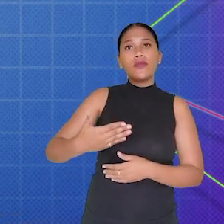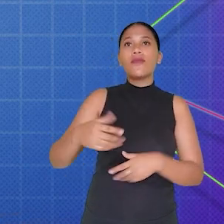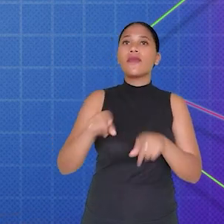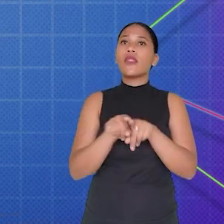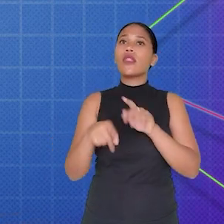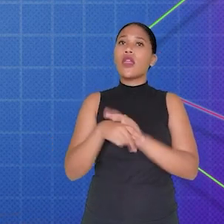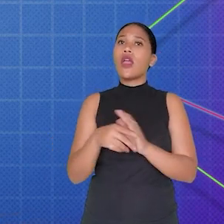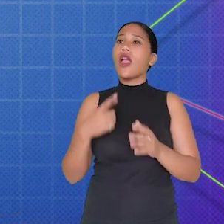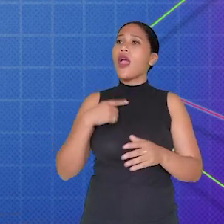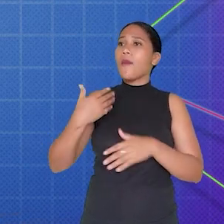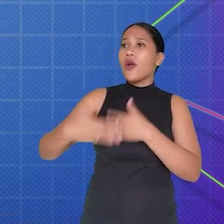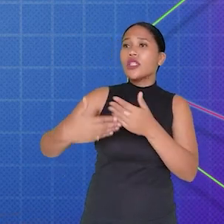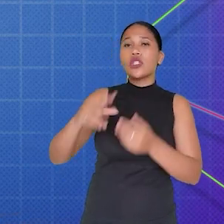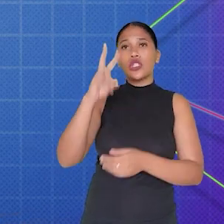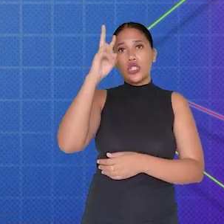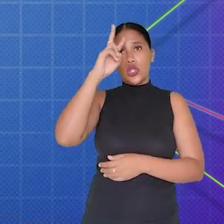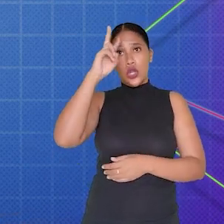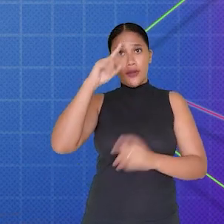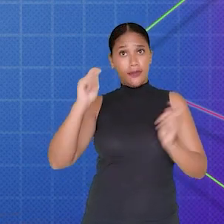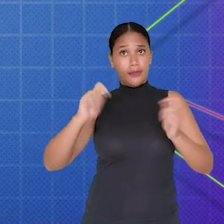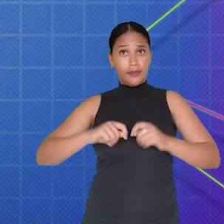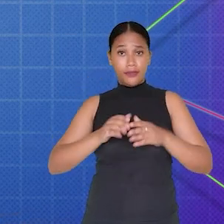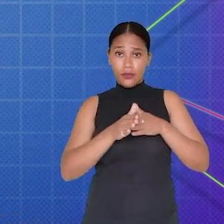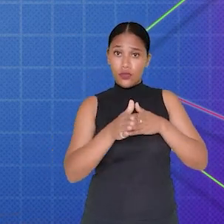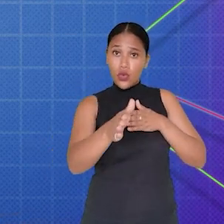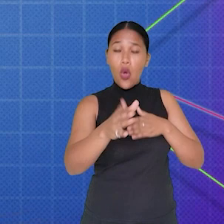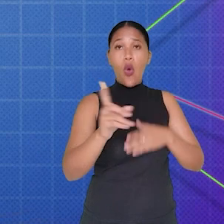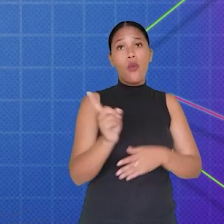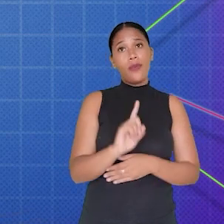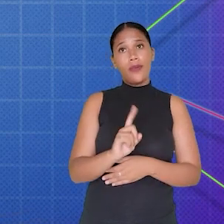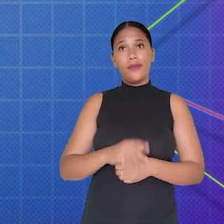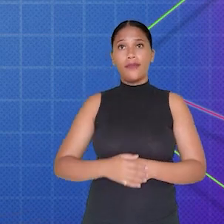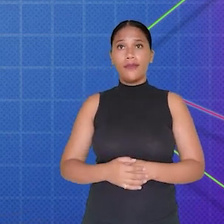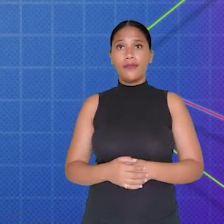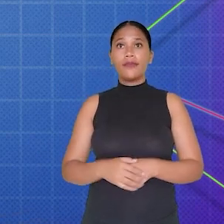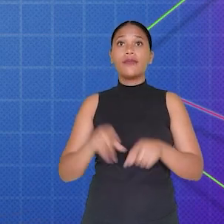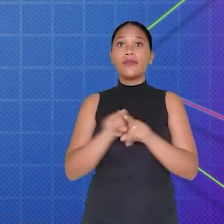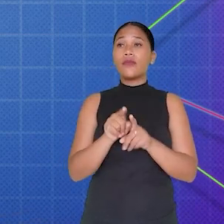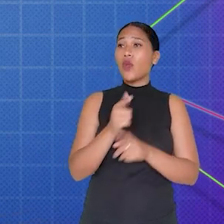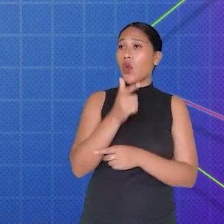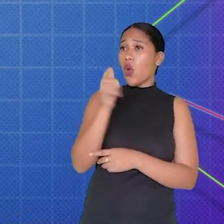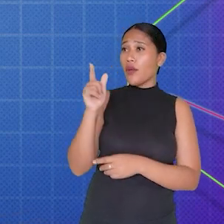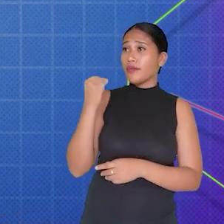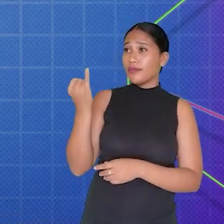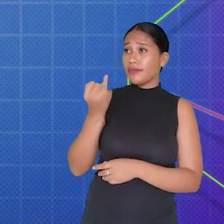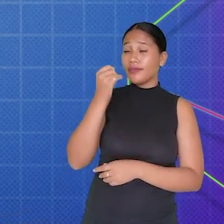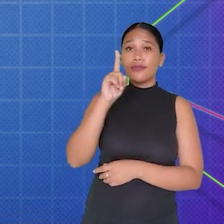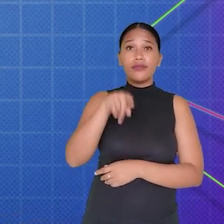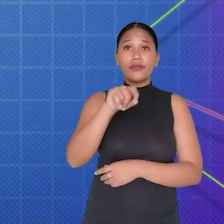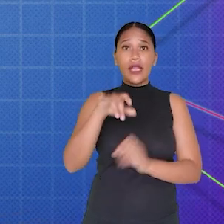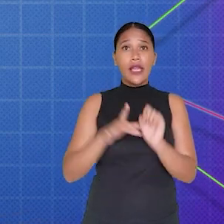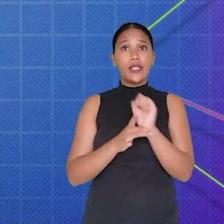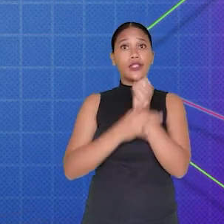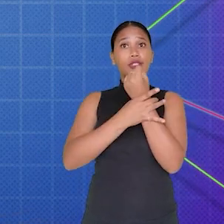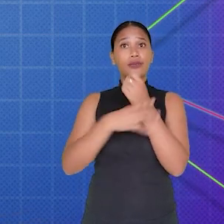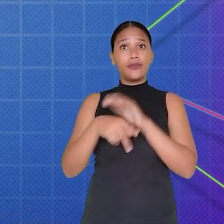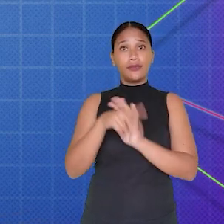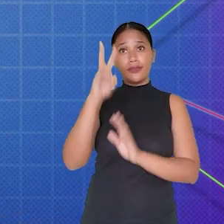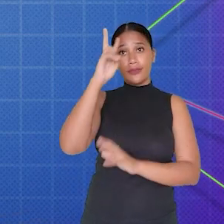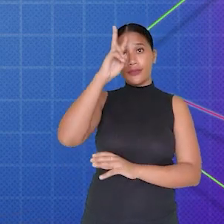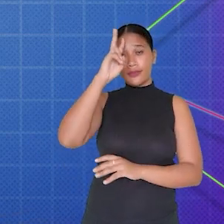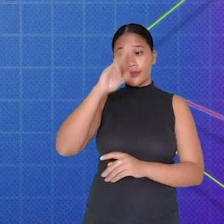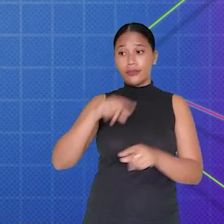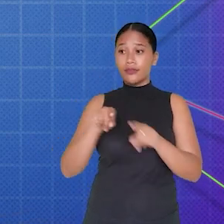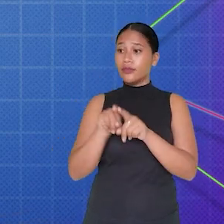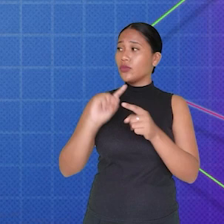missões e objetivos do jogador, bem como a progressão da história, que pode ser linear ou não linear. Outro aspecto importante é garantir